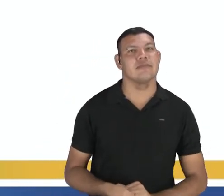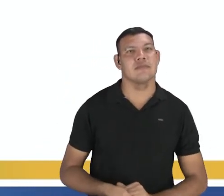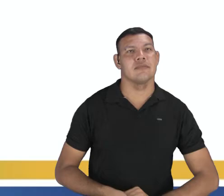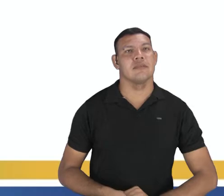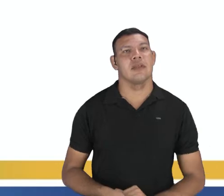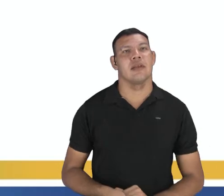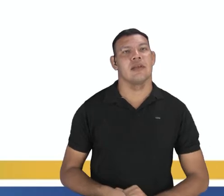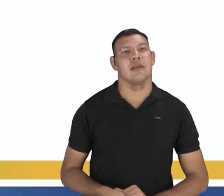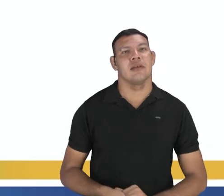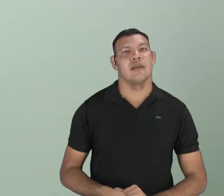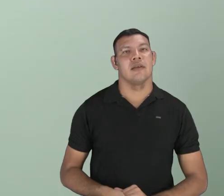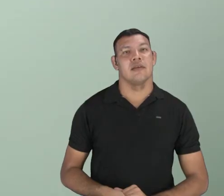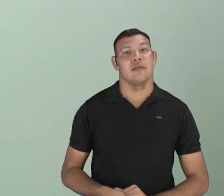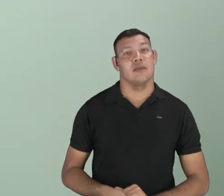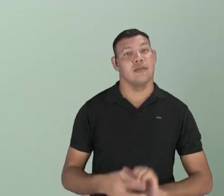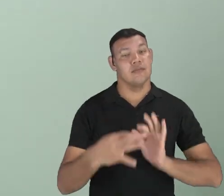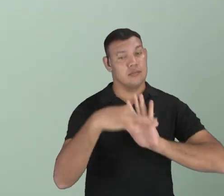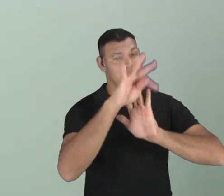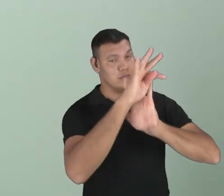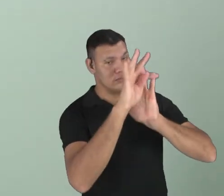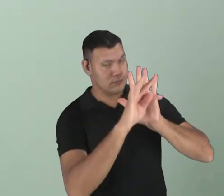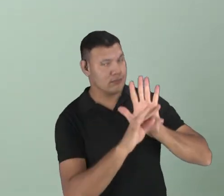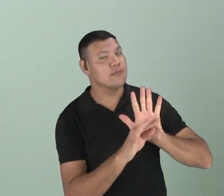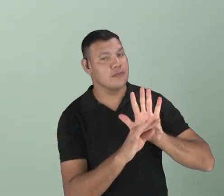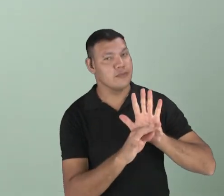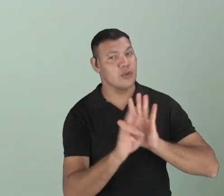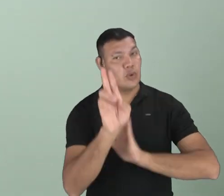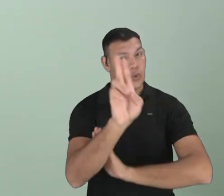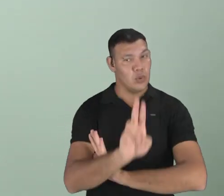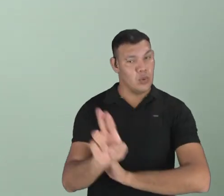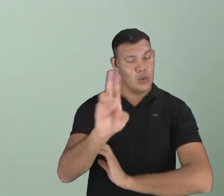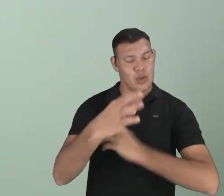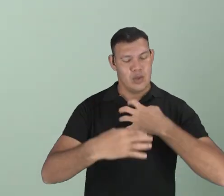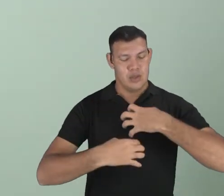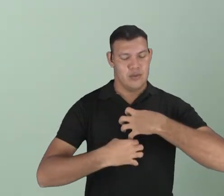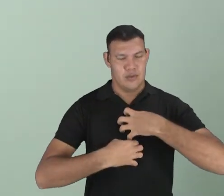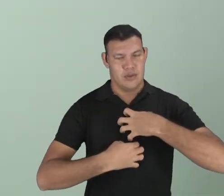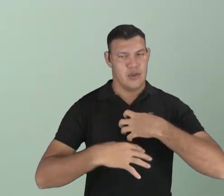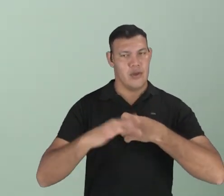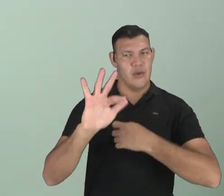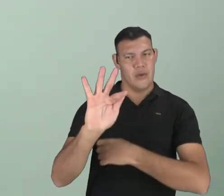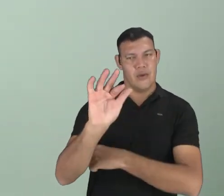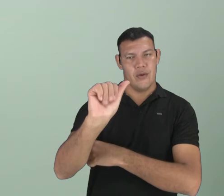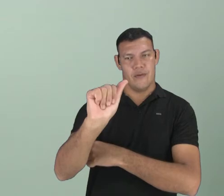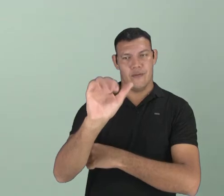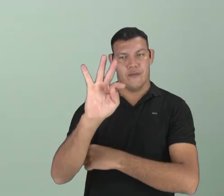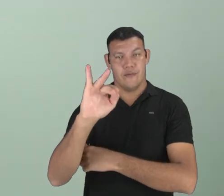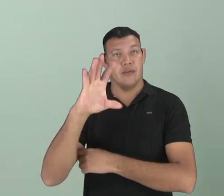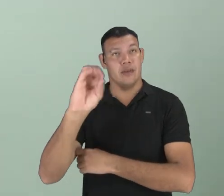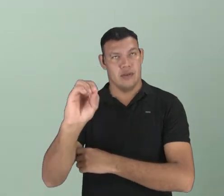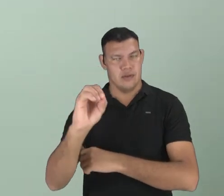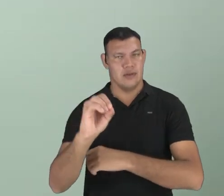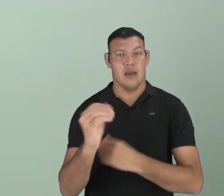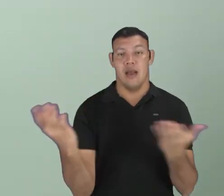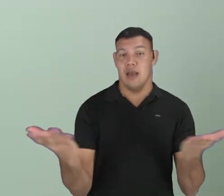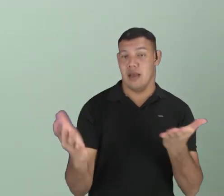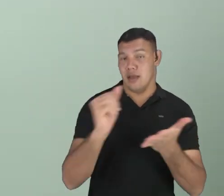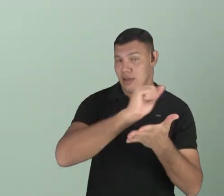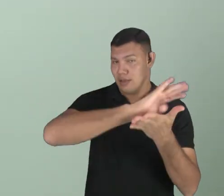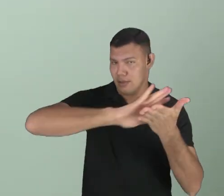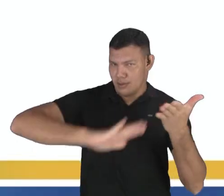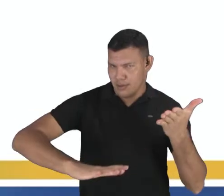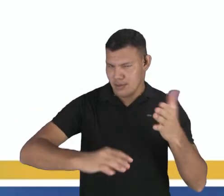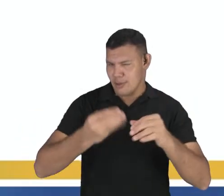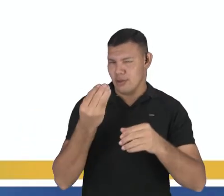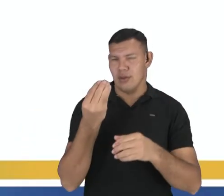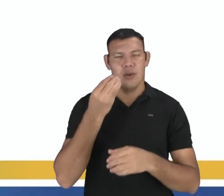Aham, aham. Então, nesse texto aí, nós vamos ter o predomínio da função da linguagem fática. Vamos